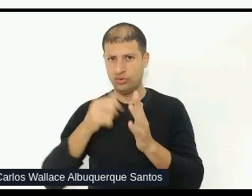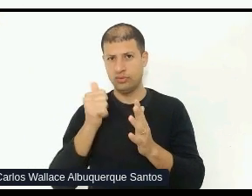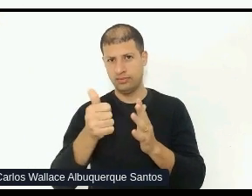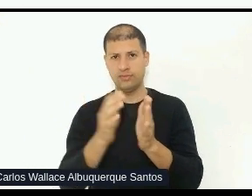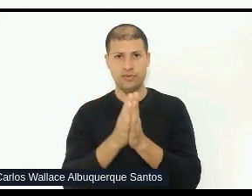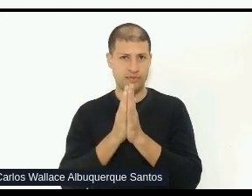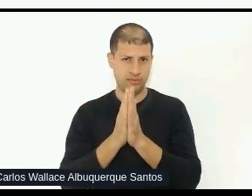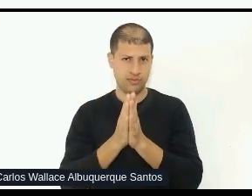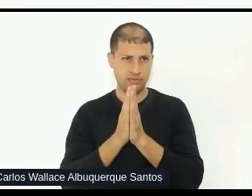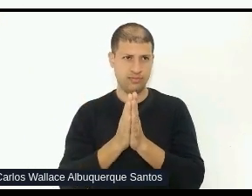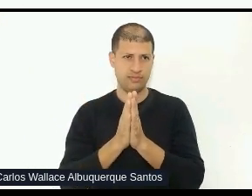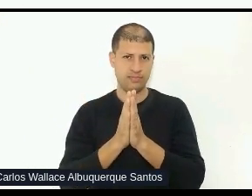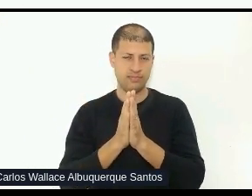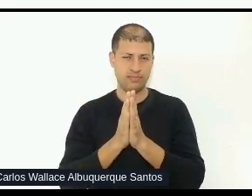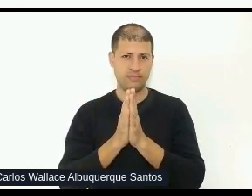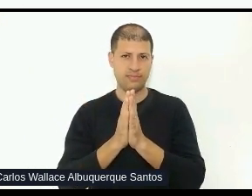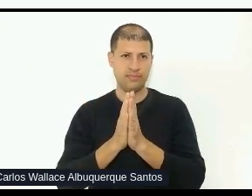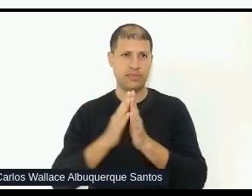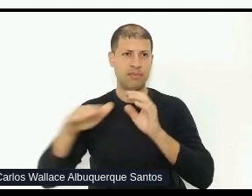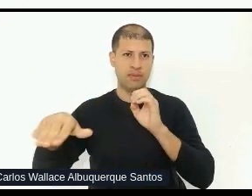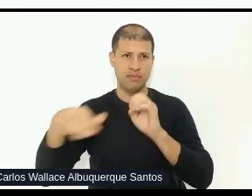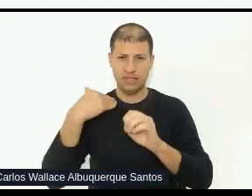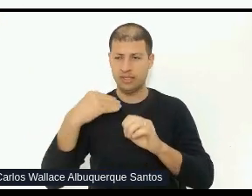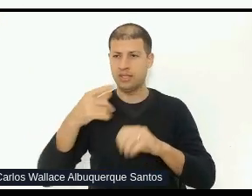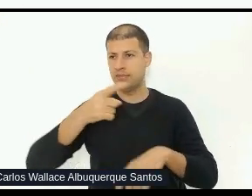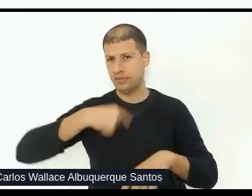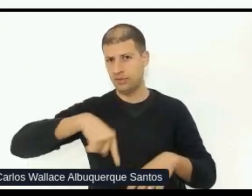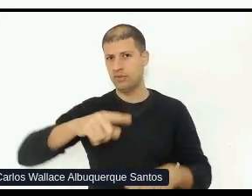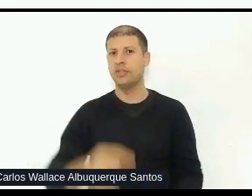favor, só manda uma mensagem para nós.